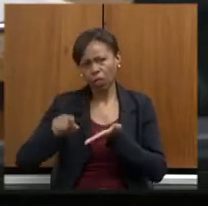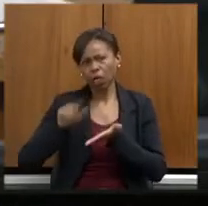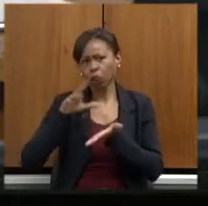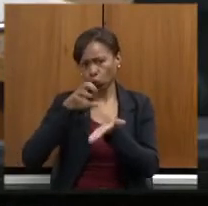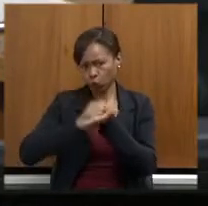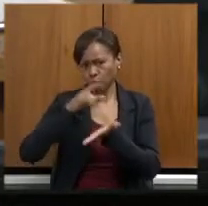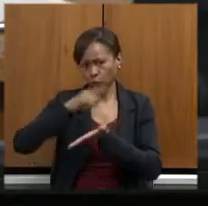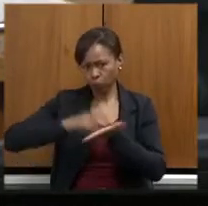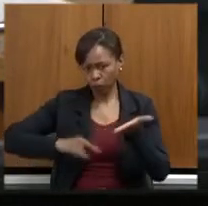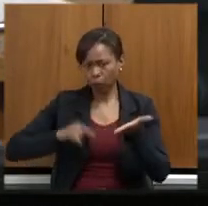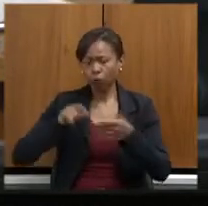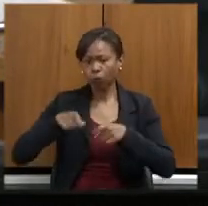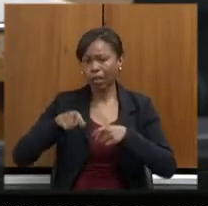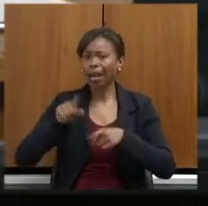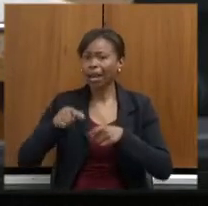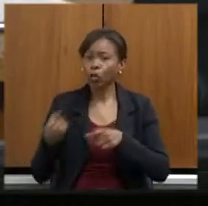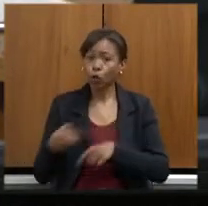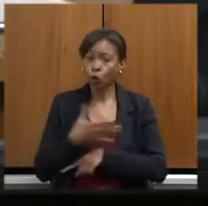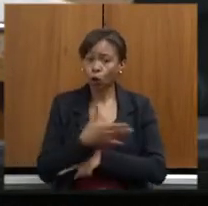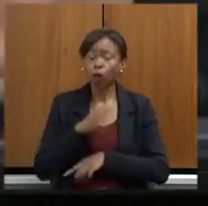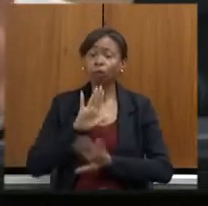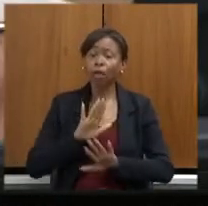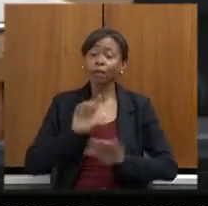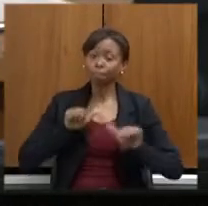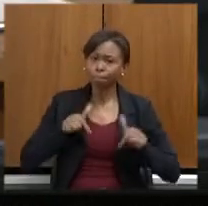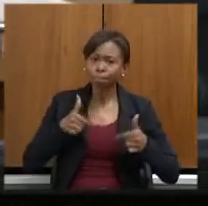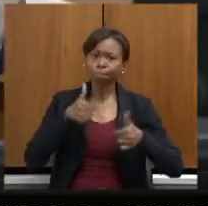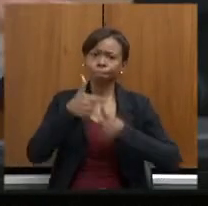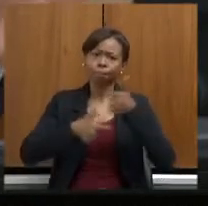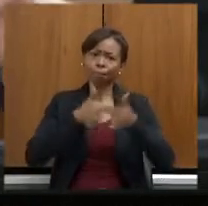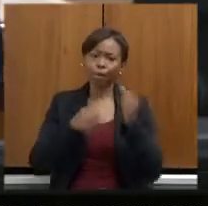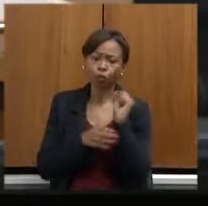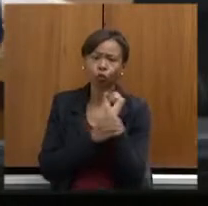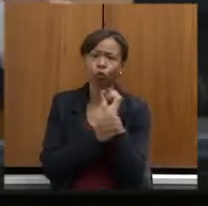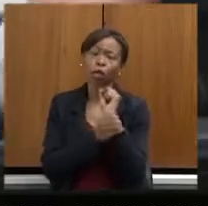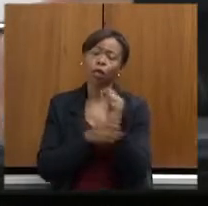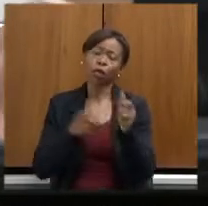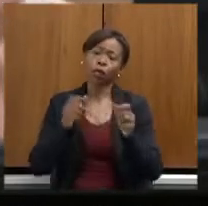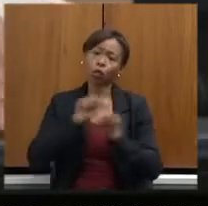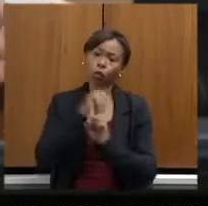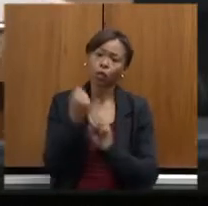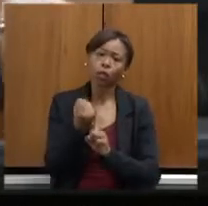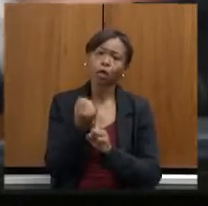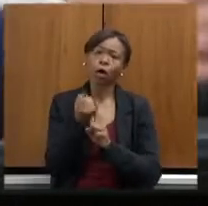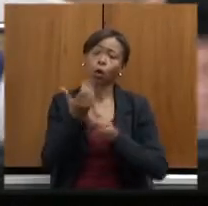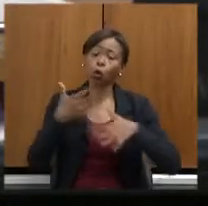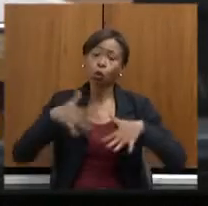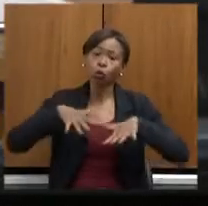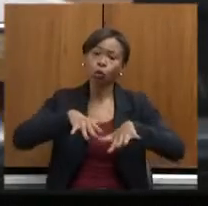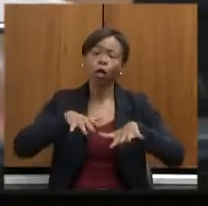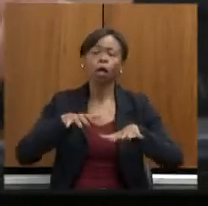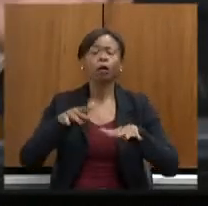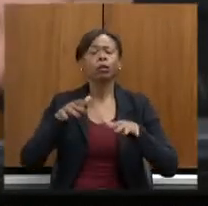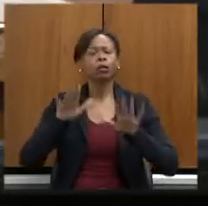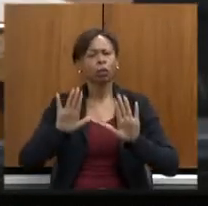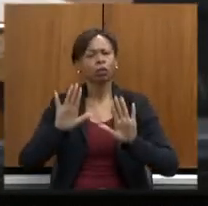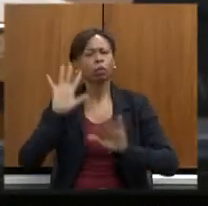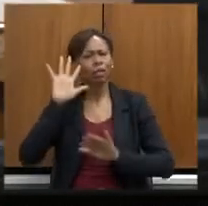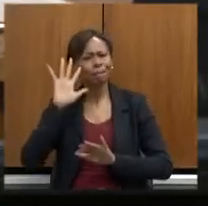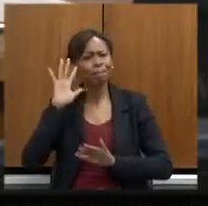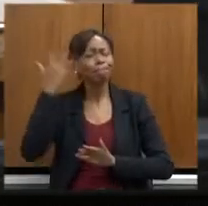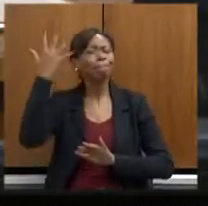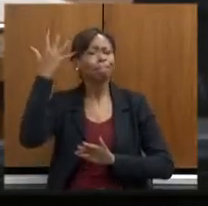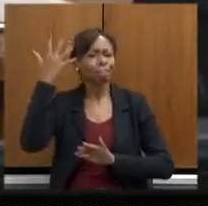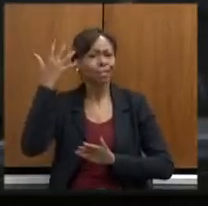trabalho é Além de dar segurança no trabalho social e inclusão a gente tá resolvendo um problema das